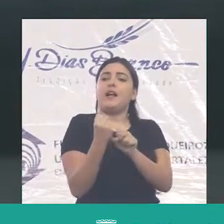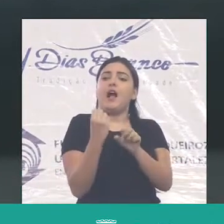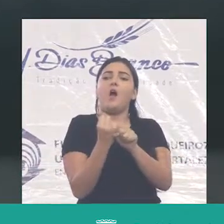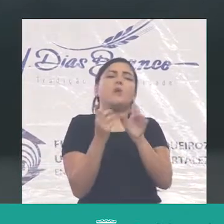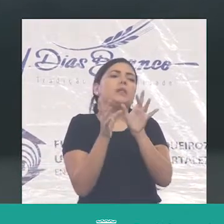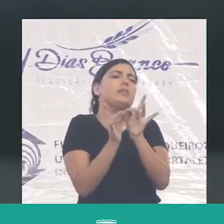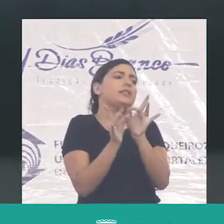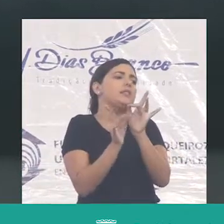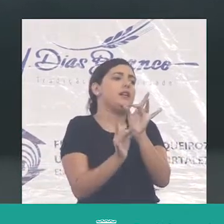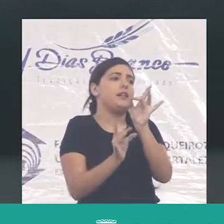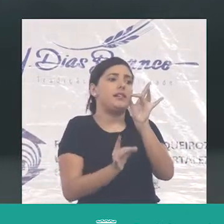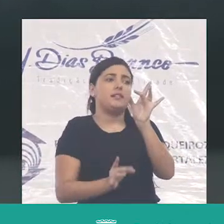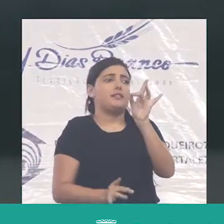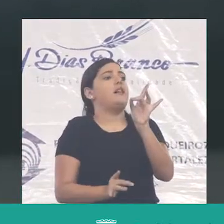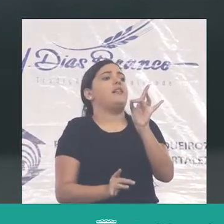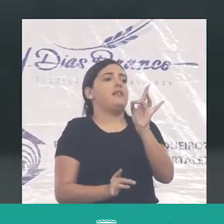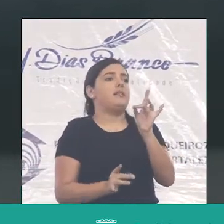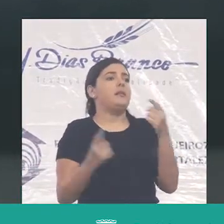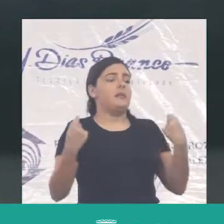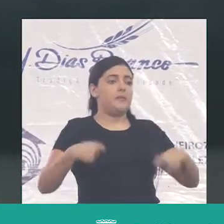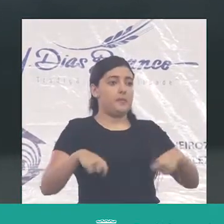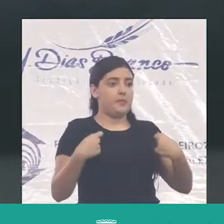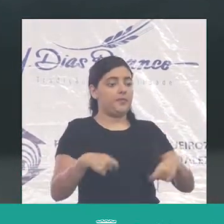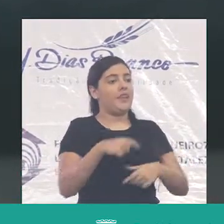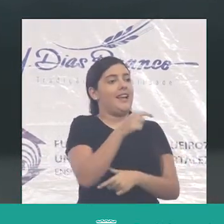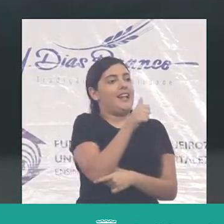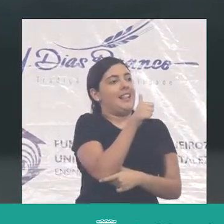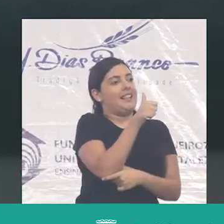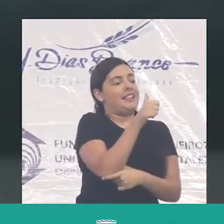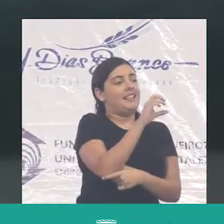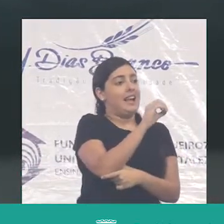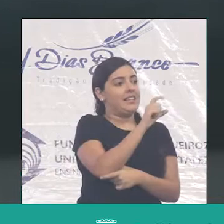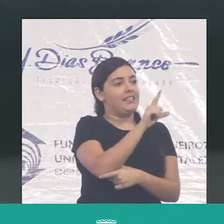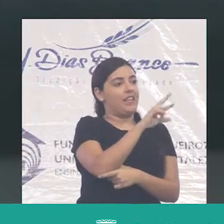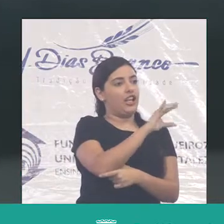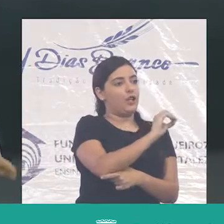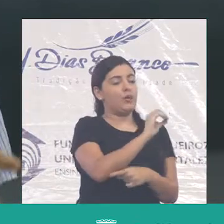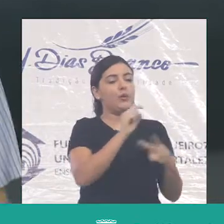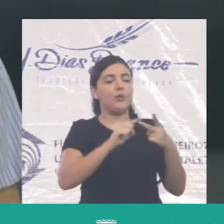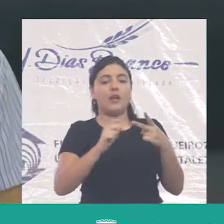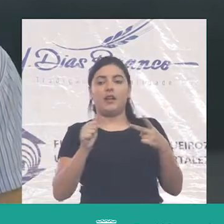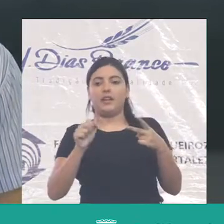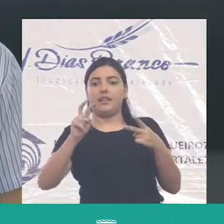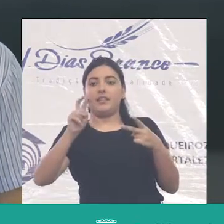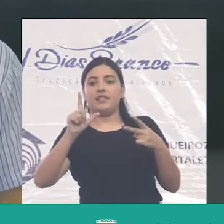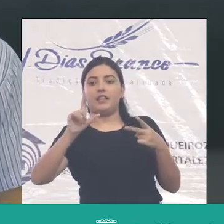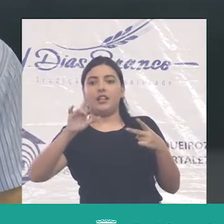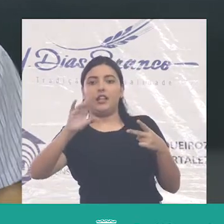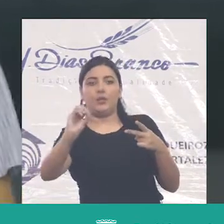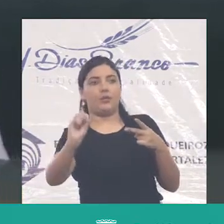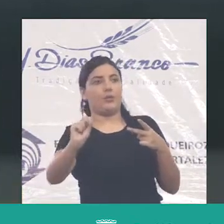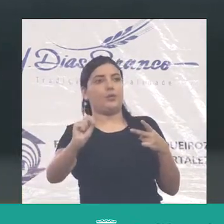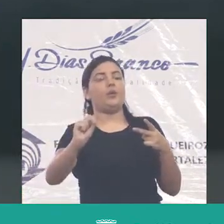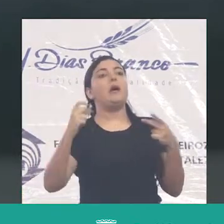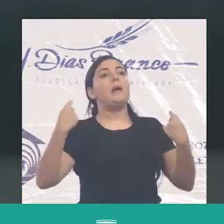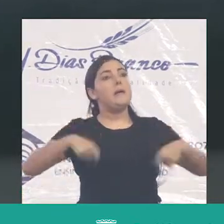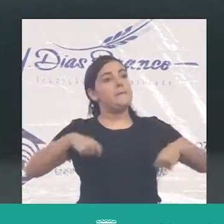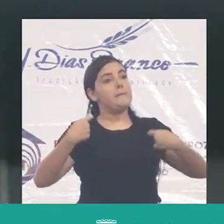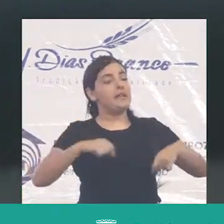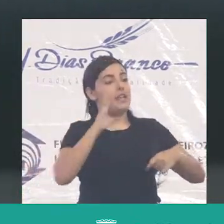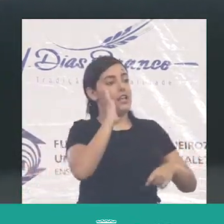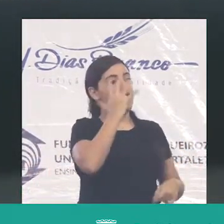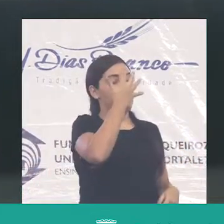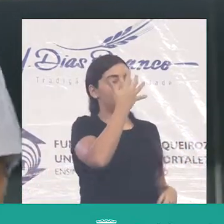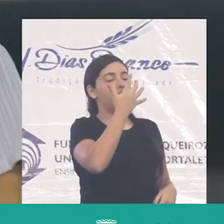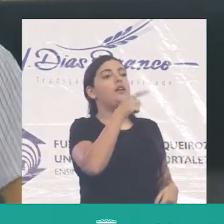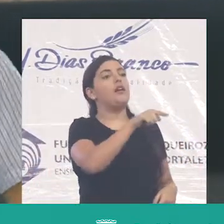bem direitinho das duas situações. Vocês têm que resolver, na verdade, duas questões dentro de uma. Vocês têm que resolver a